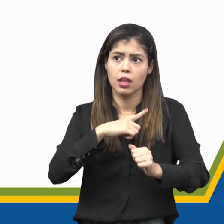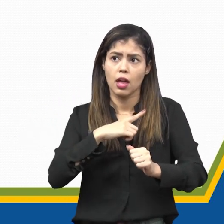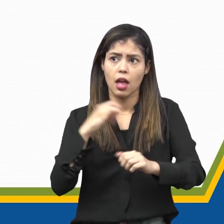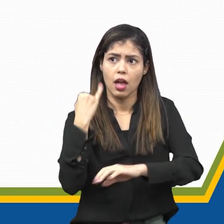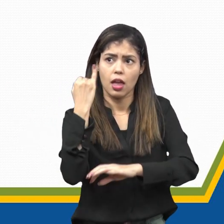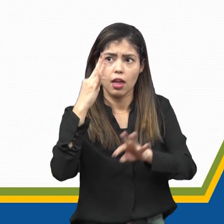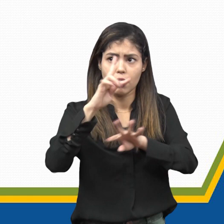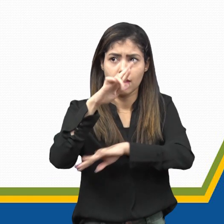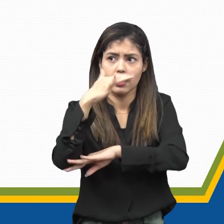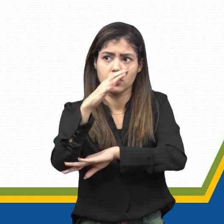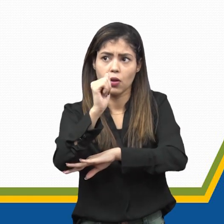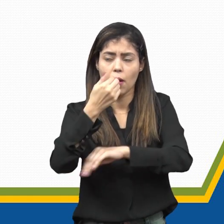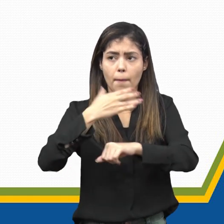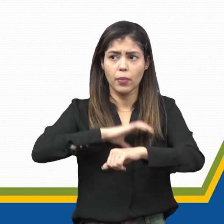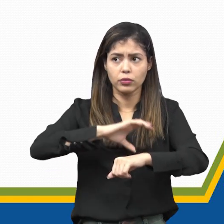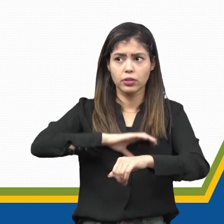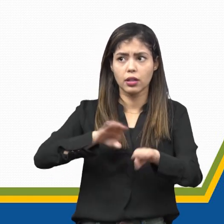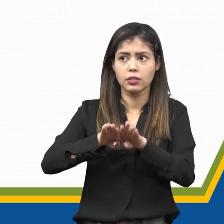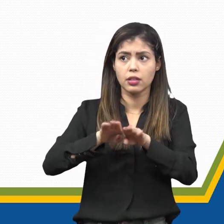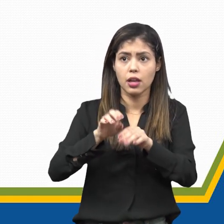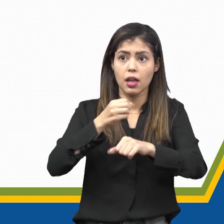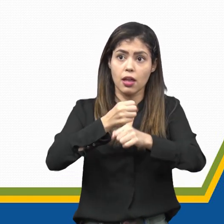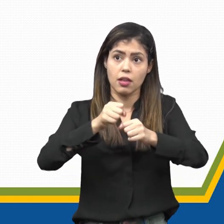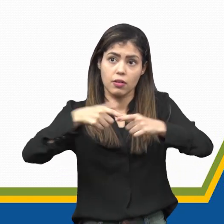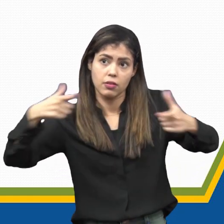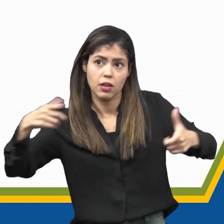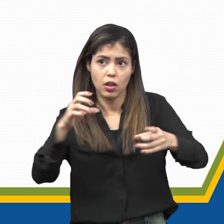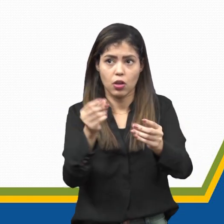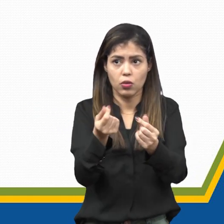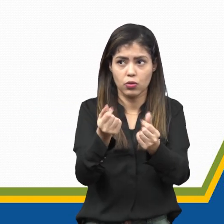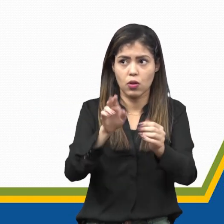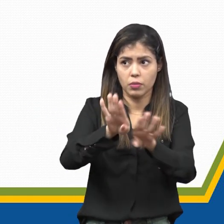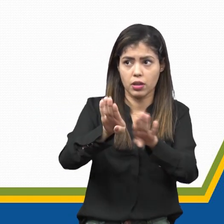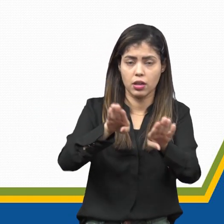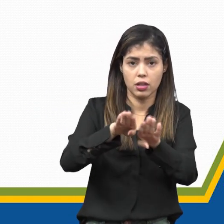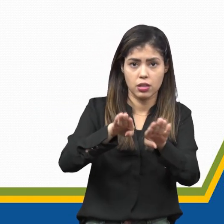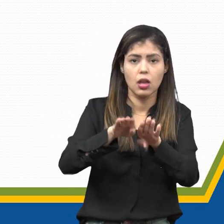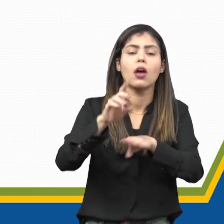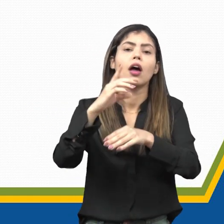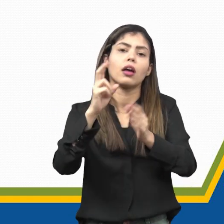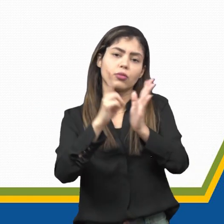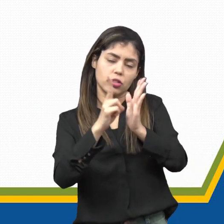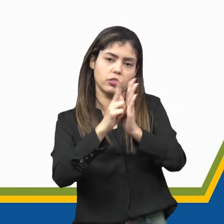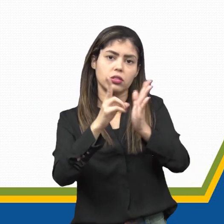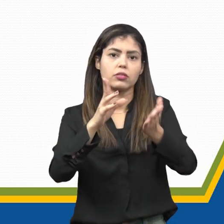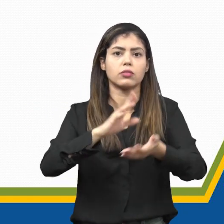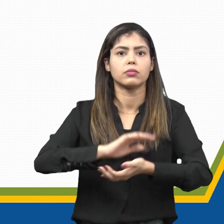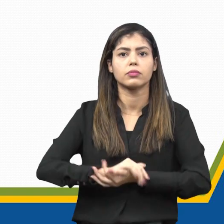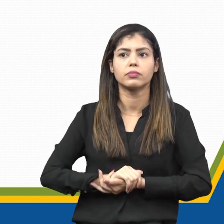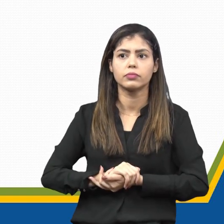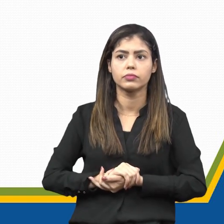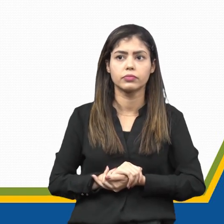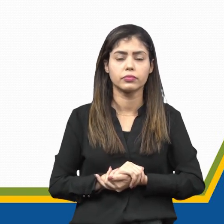sua incorporação aos interesses mercantis portugueses por meio da exploração econômica dos